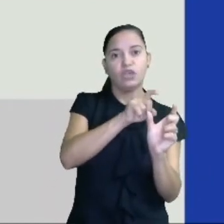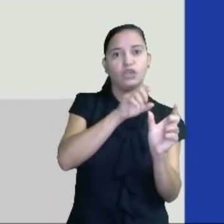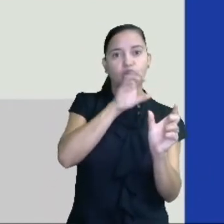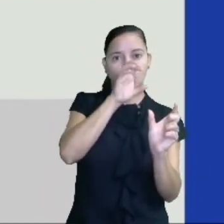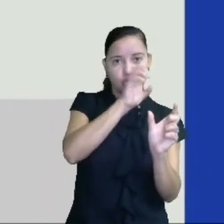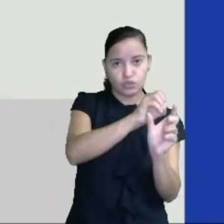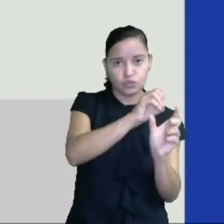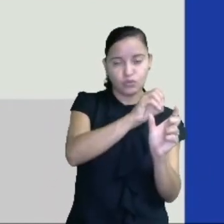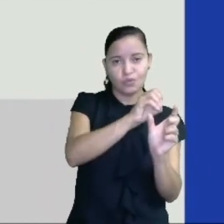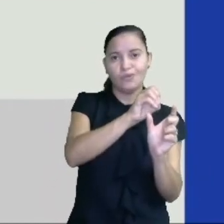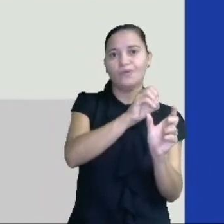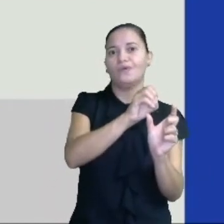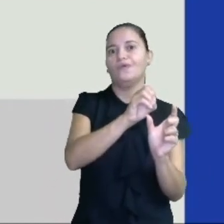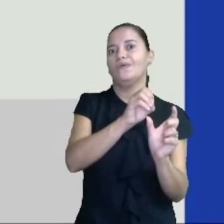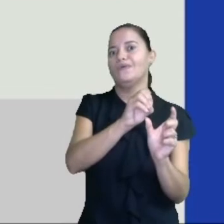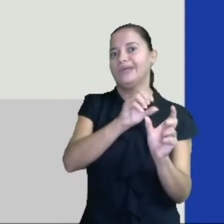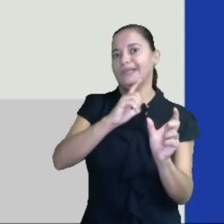formar